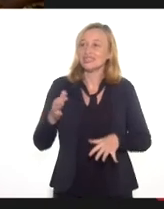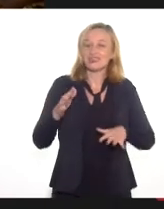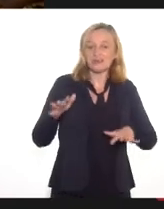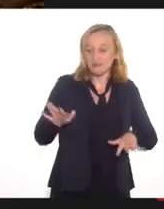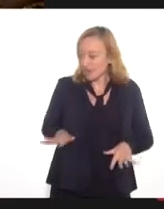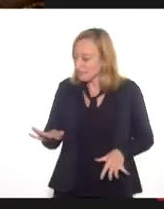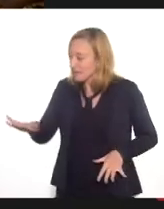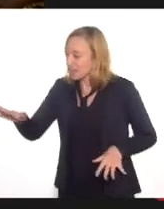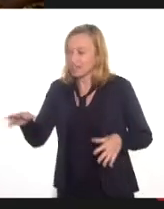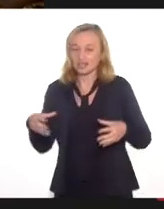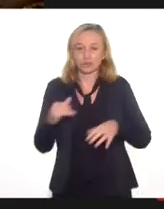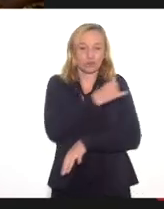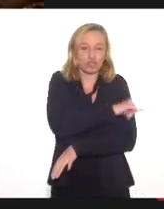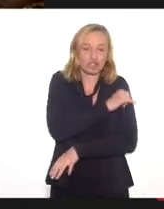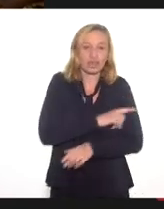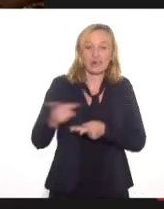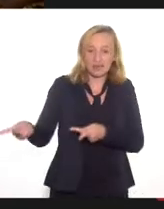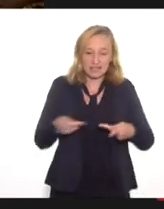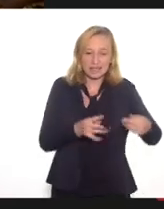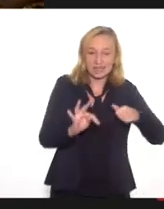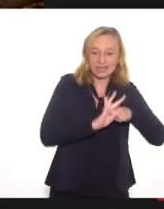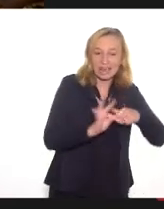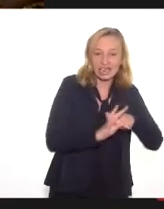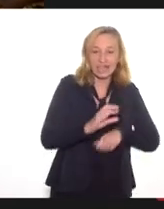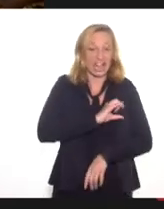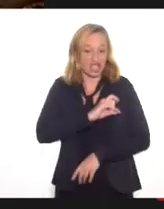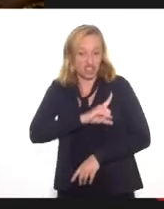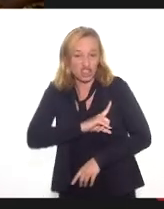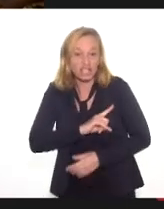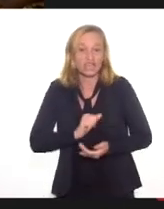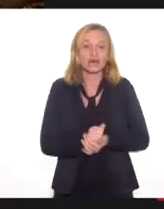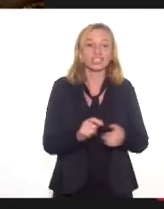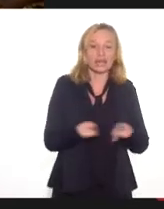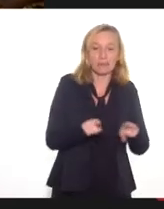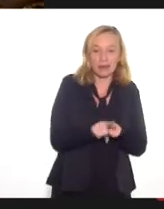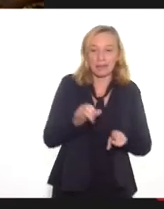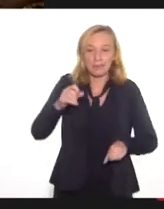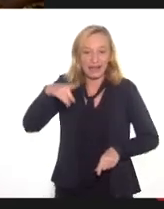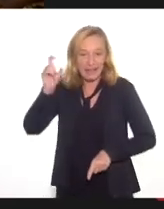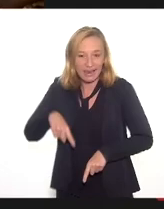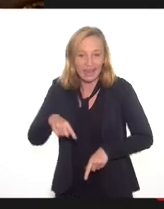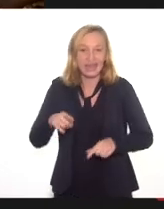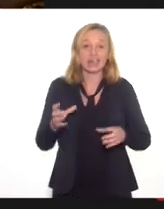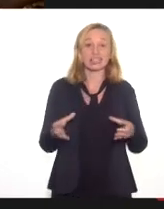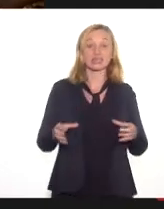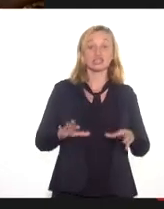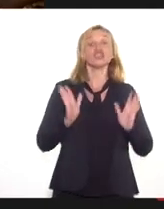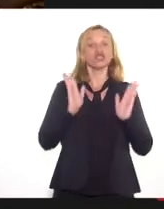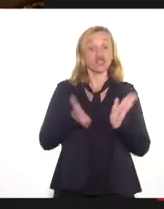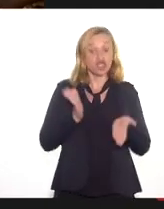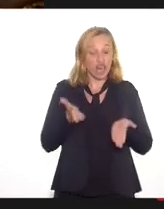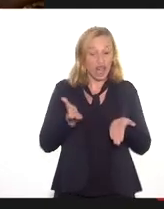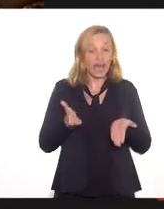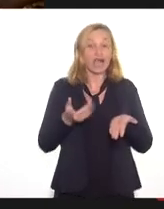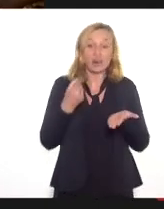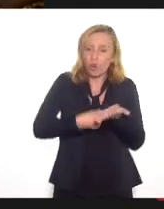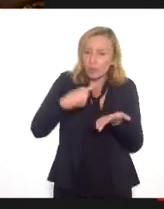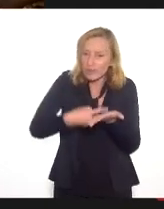Janeiro a visita técnica a Caxias e a Macaé essas são as que já estão